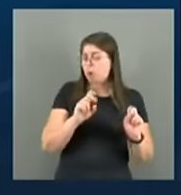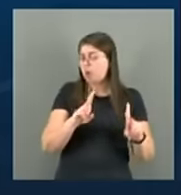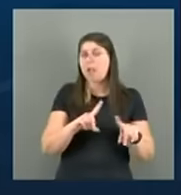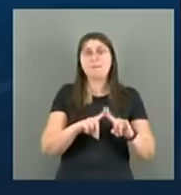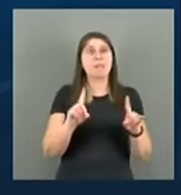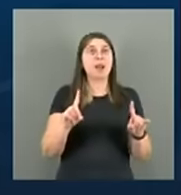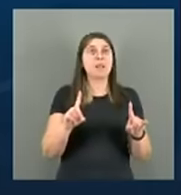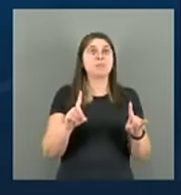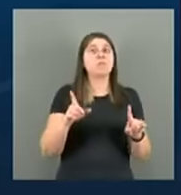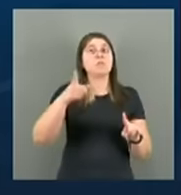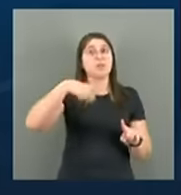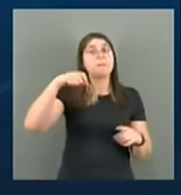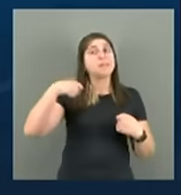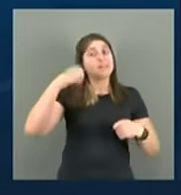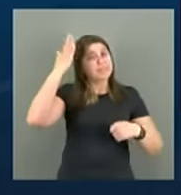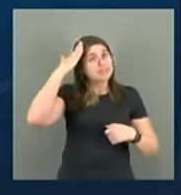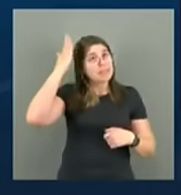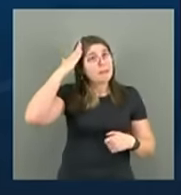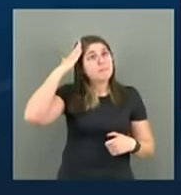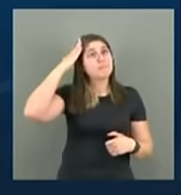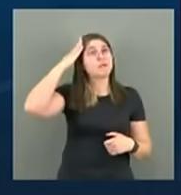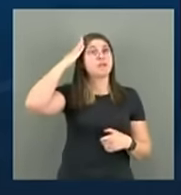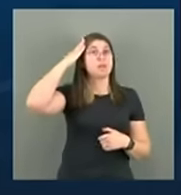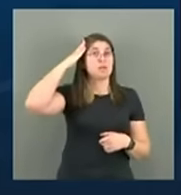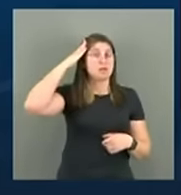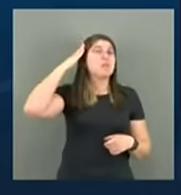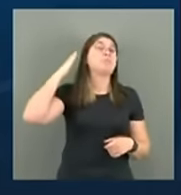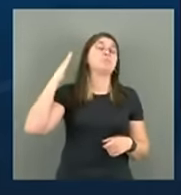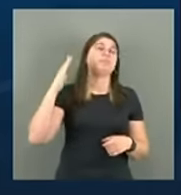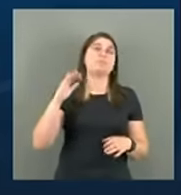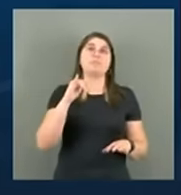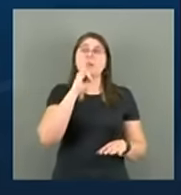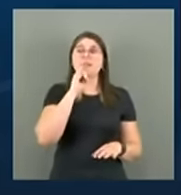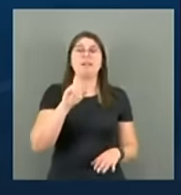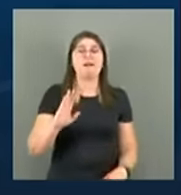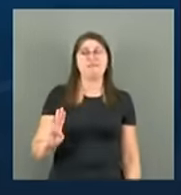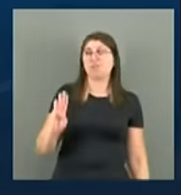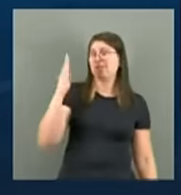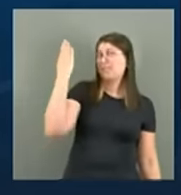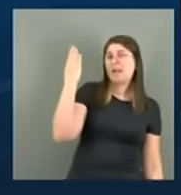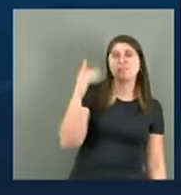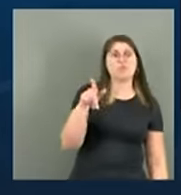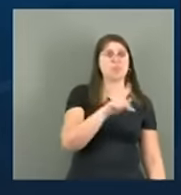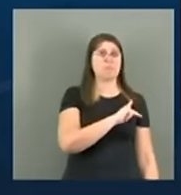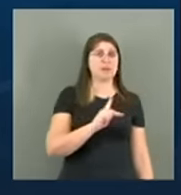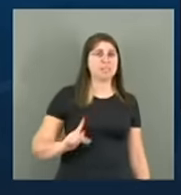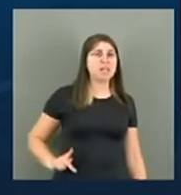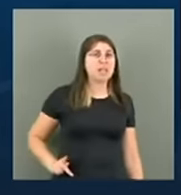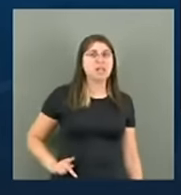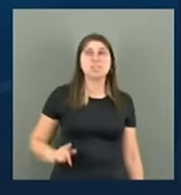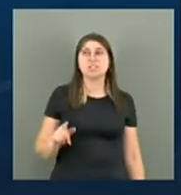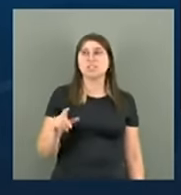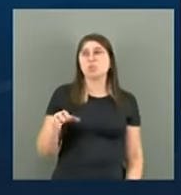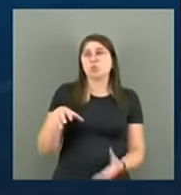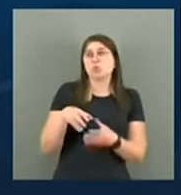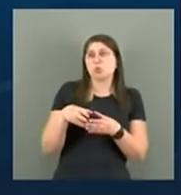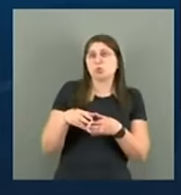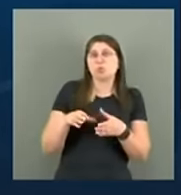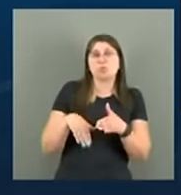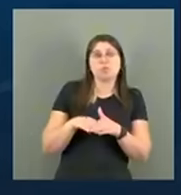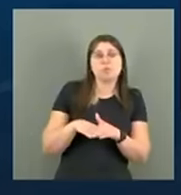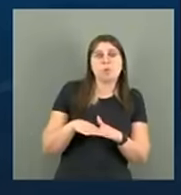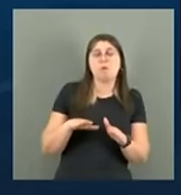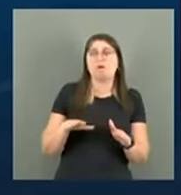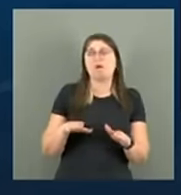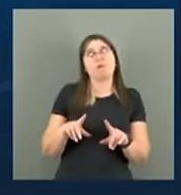com que as pessoas saibam, porque realmente o que passa... Ô, hipocrisia, você como presidente, eu também sou presidente de clube. Aliás, pelo menos